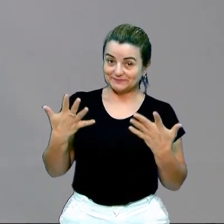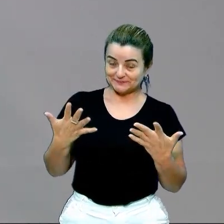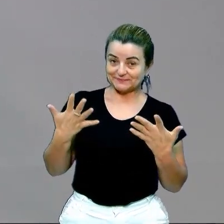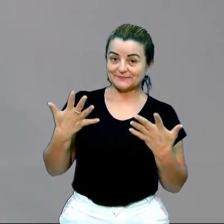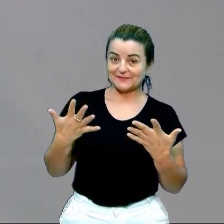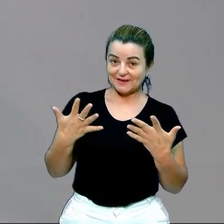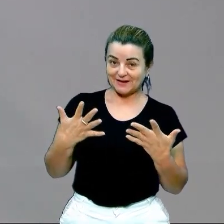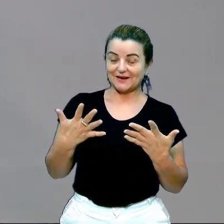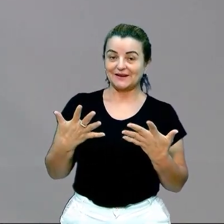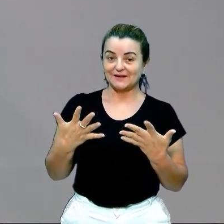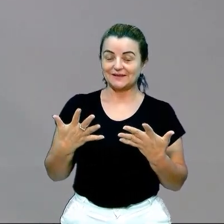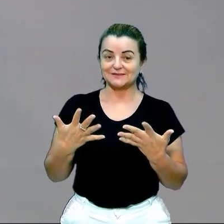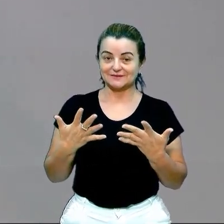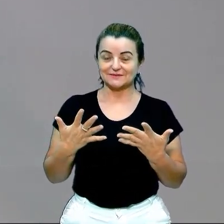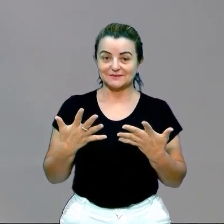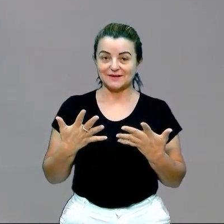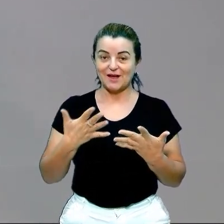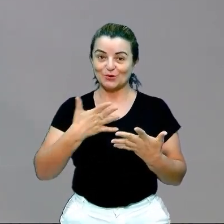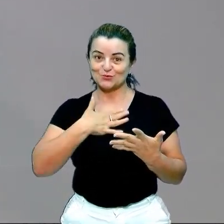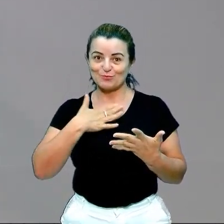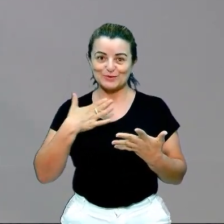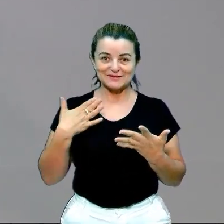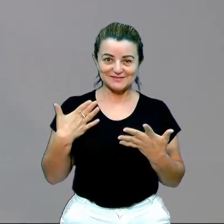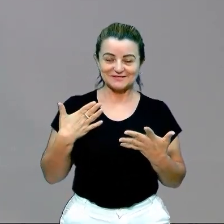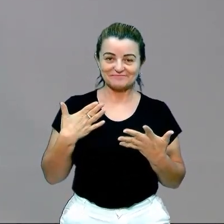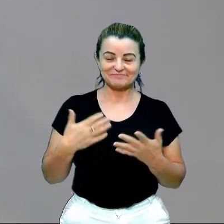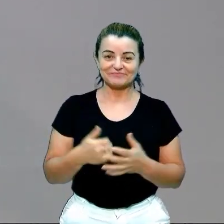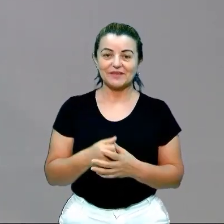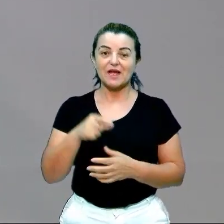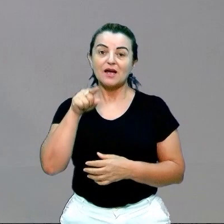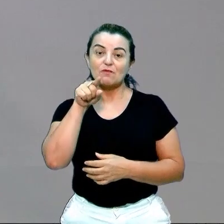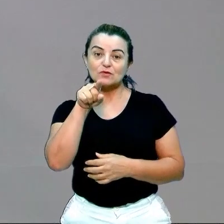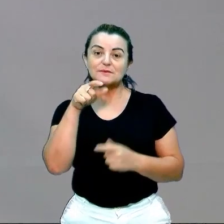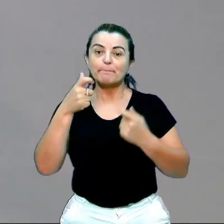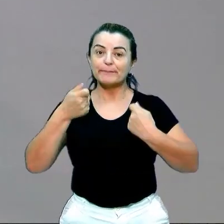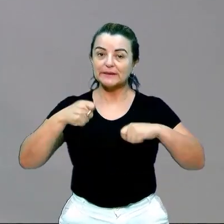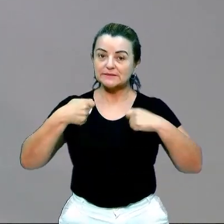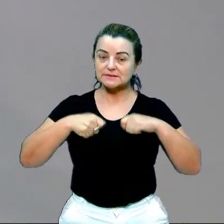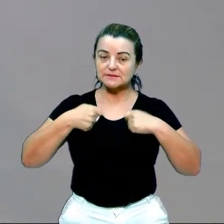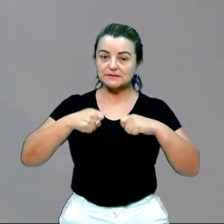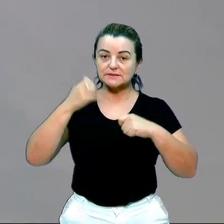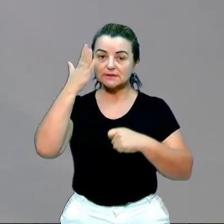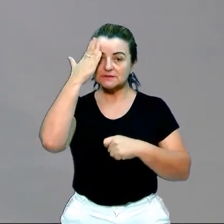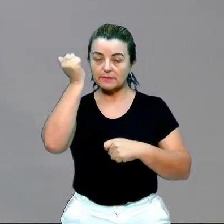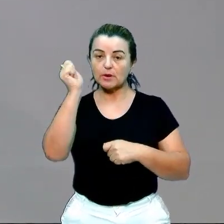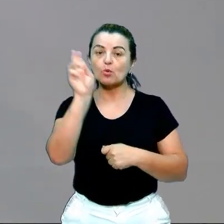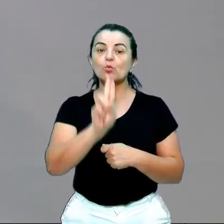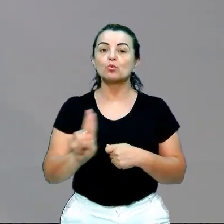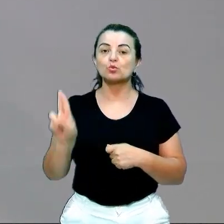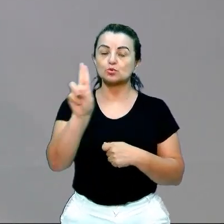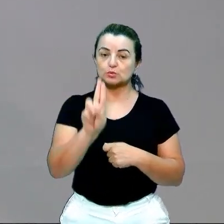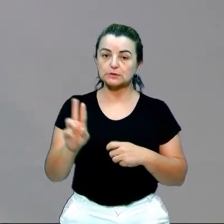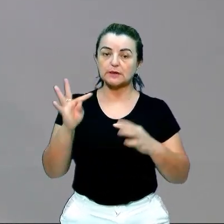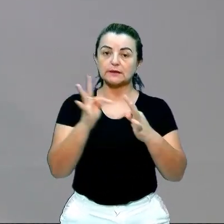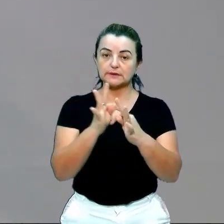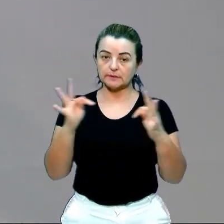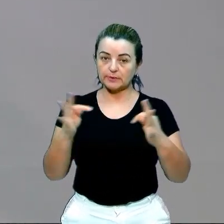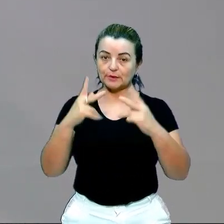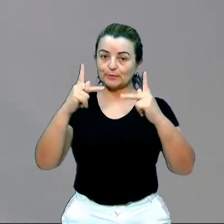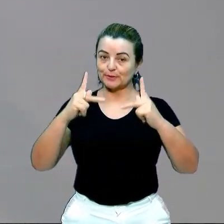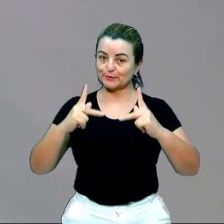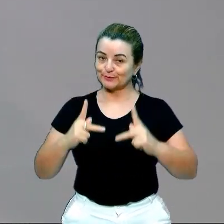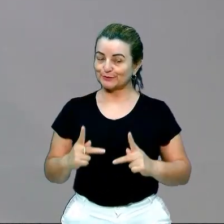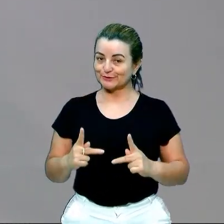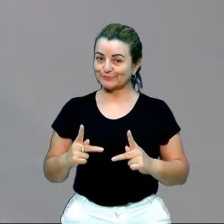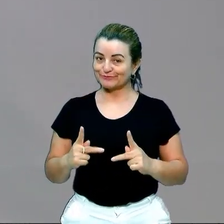a galinha dos ovos de ouro. Como assim, professor? Você precisa saber utilizar a tabela, porque caso contrário